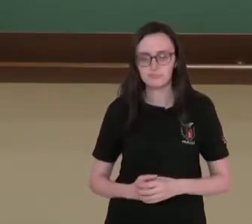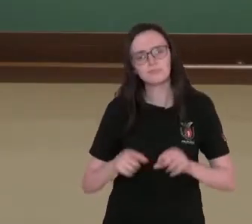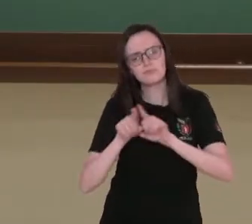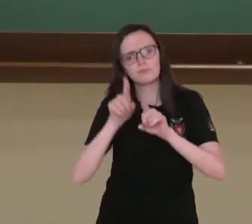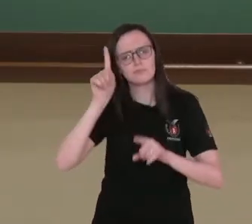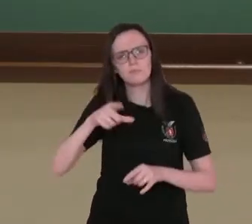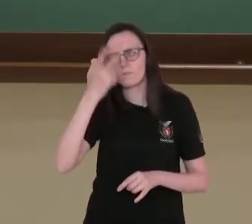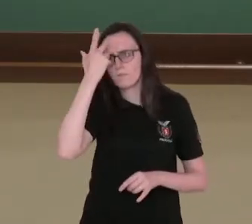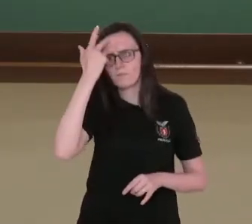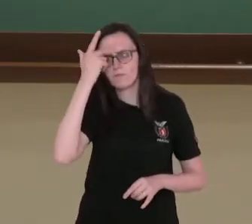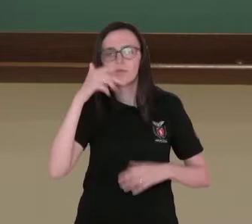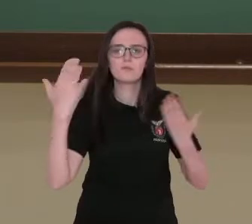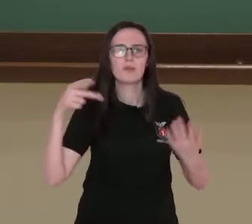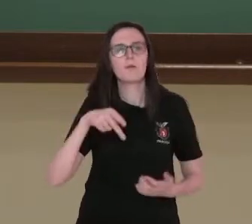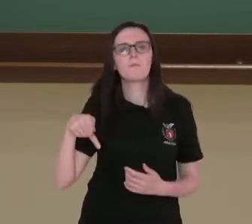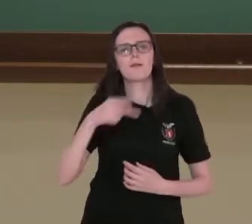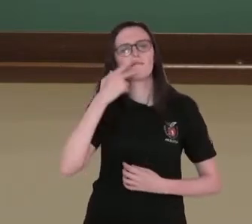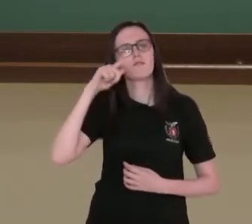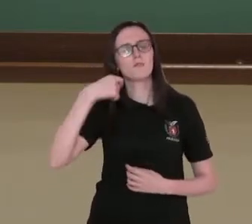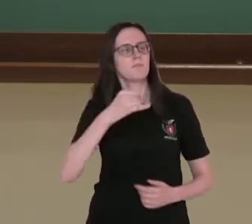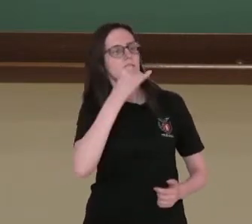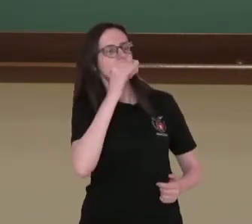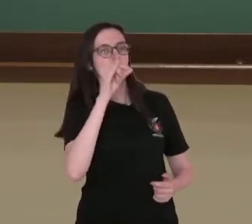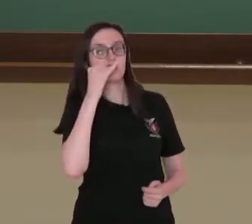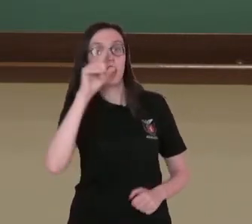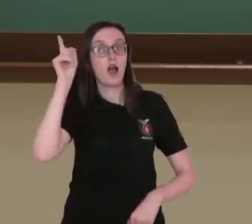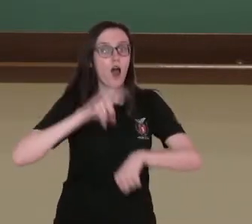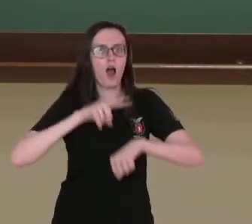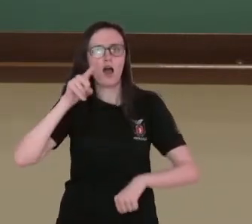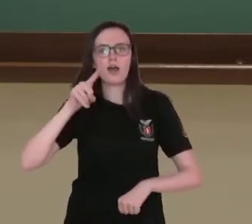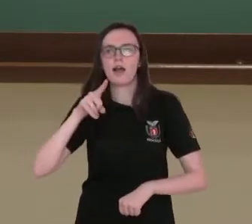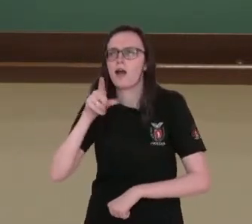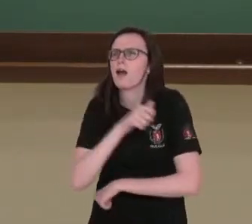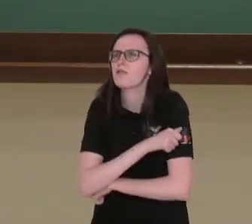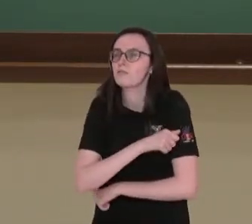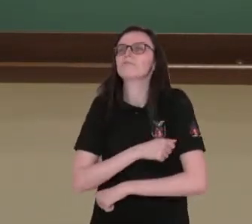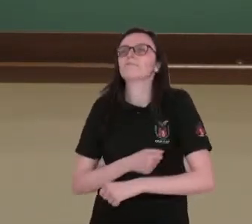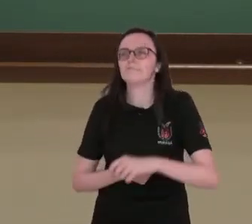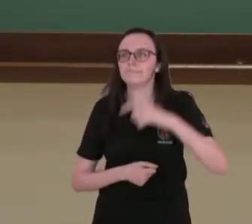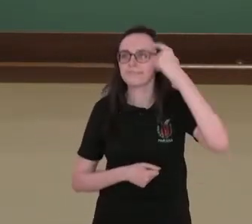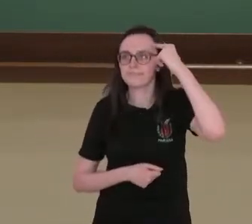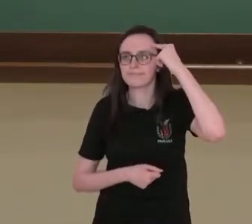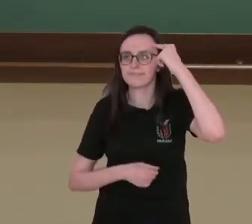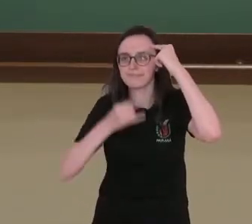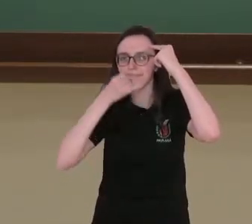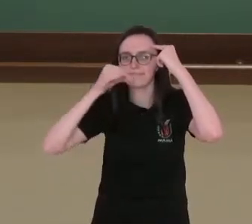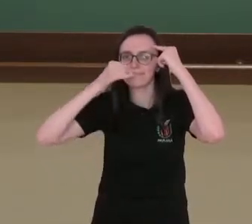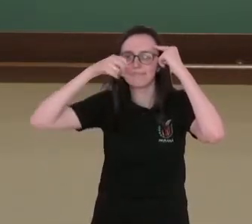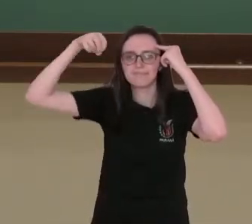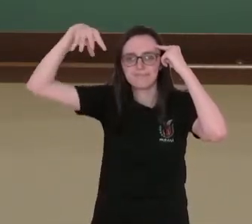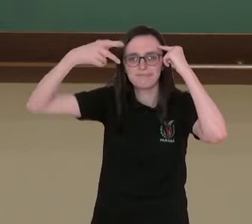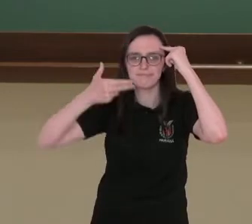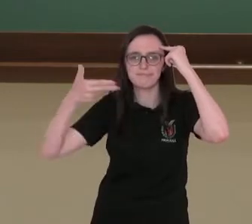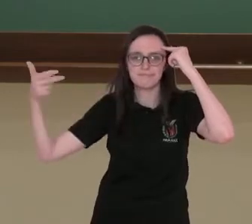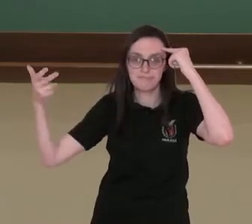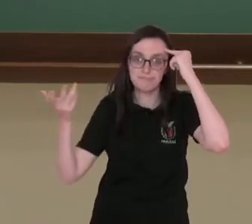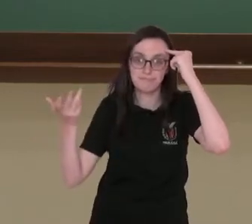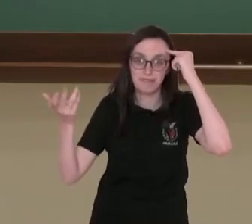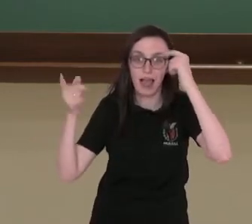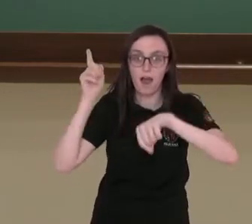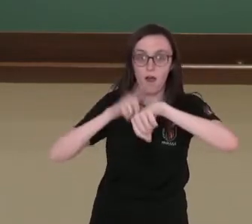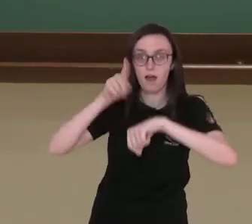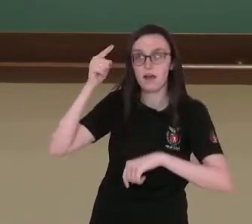é comum quando um professor fala em energia, o aluno já na hora ele lembra em energia, ele pensa em energia elétrica, ele